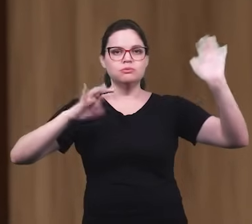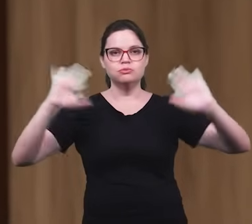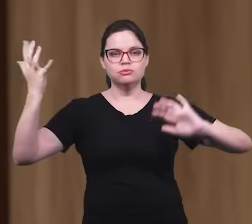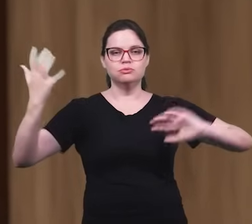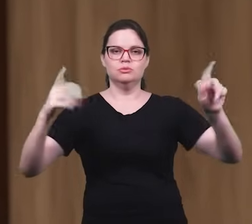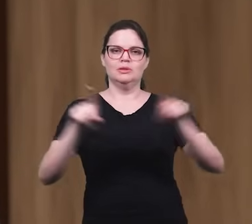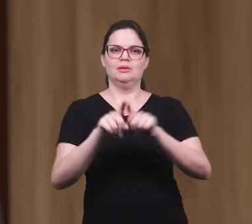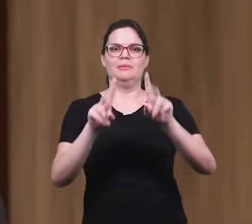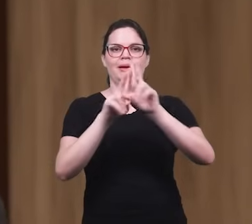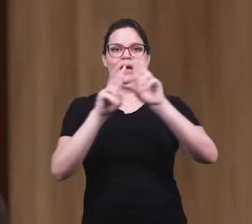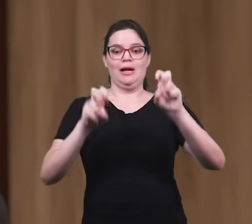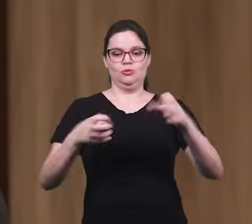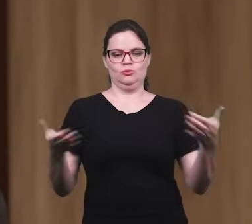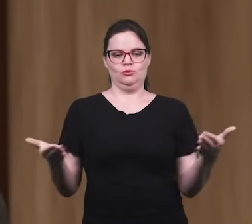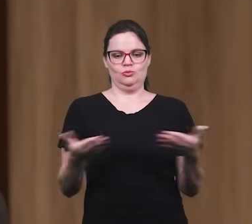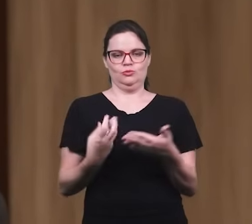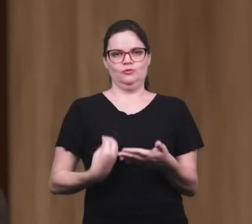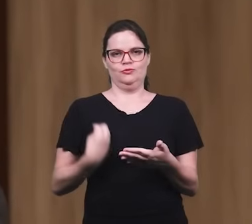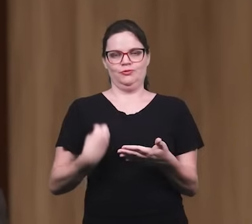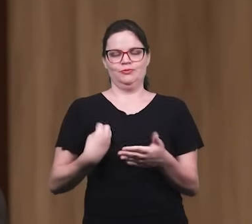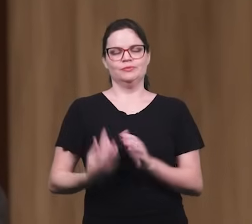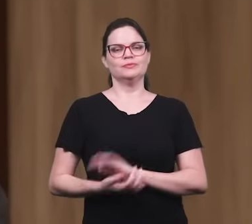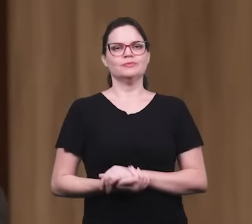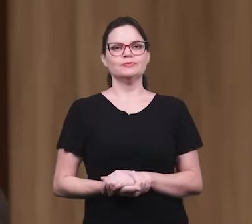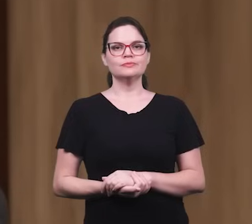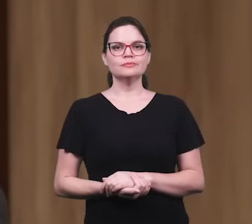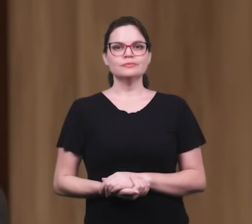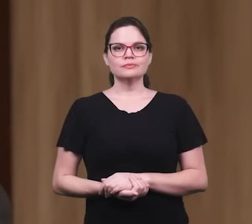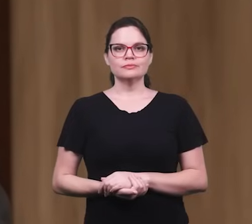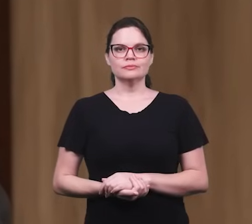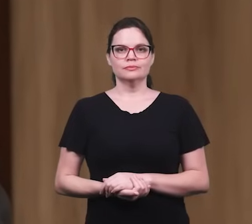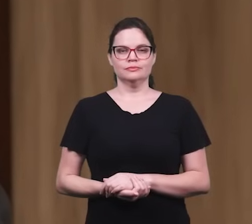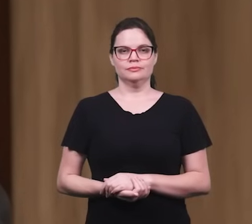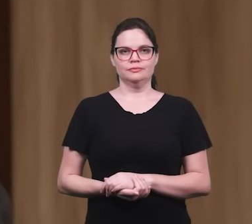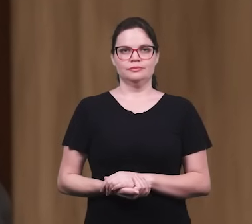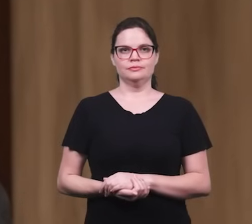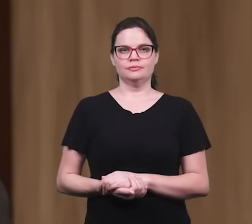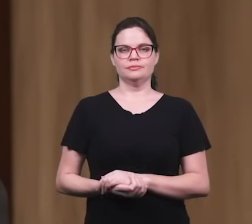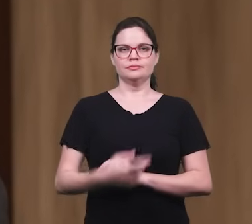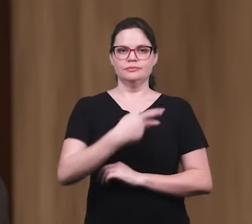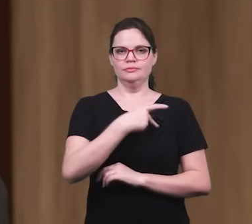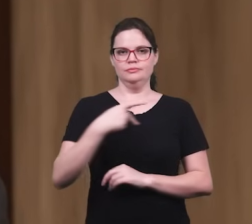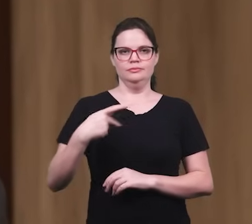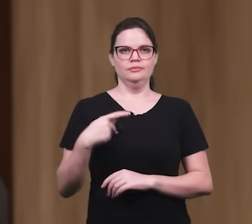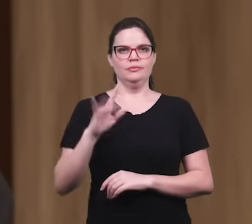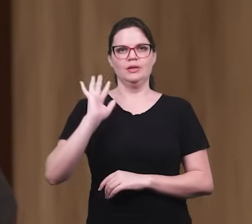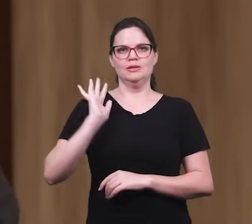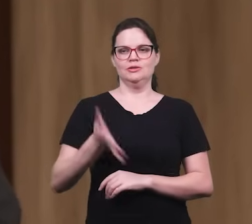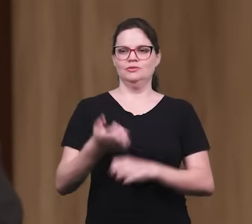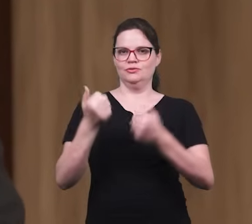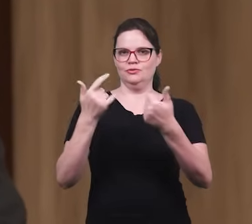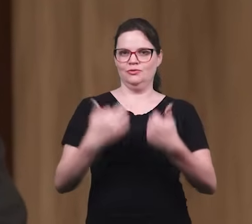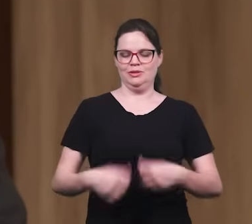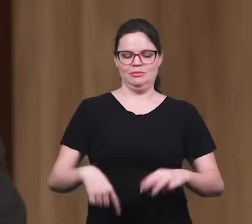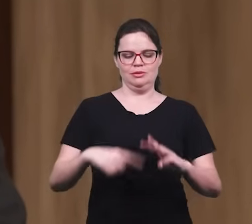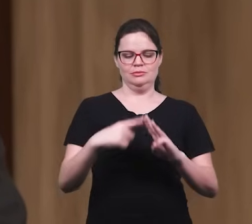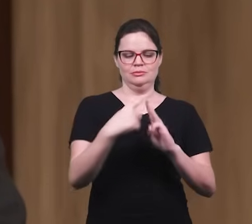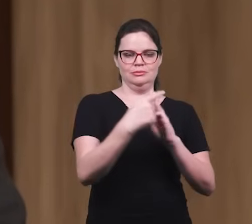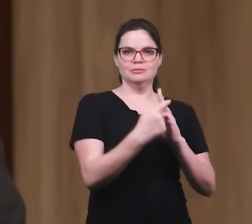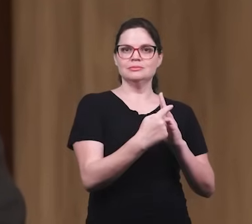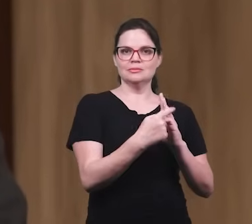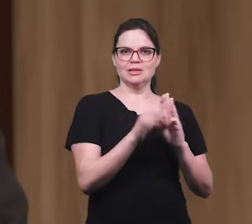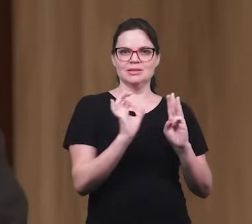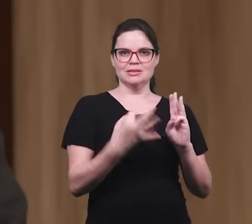bastante atuais que nós temos vivido. Bem, pastor Alex, foi falado até aqui das 3 primeiras trombetas,